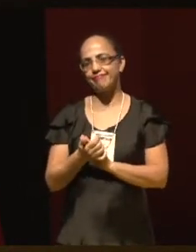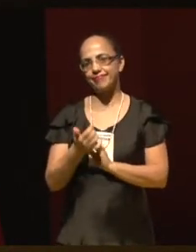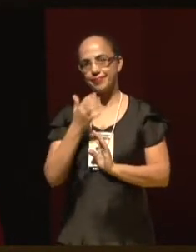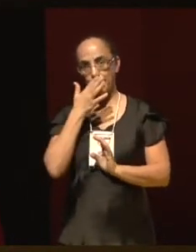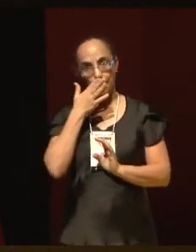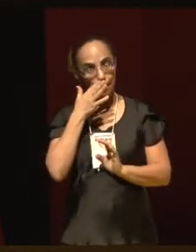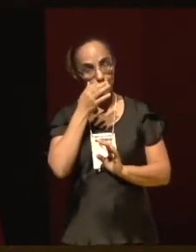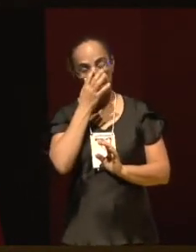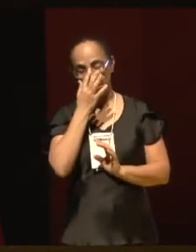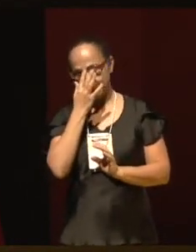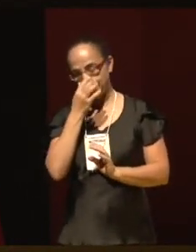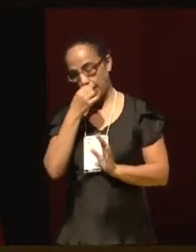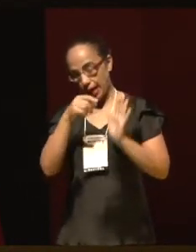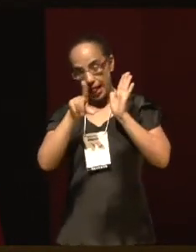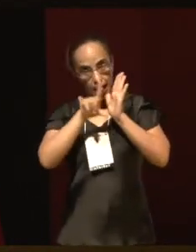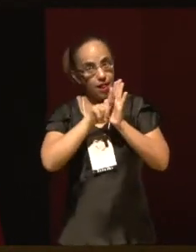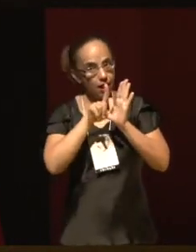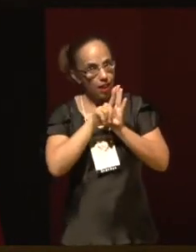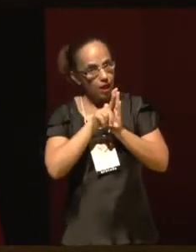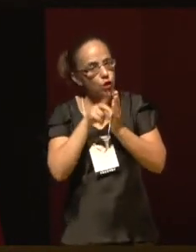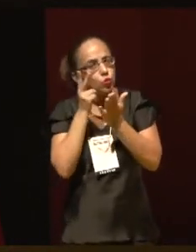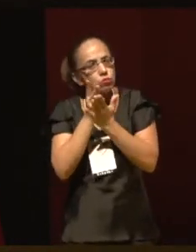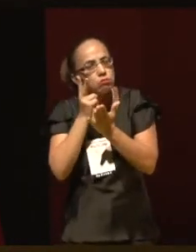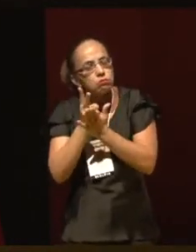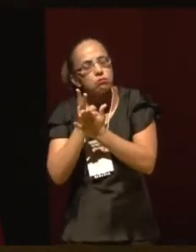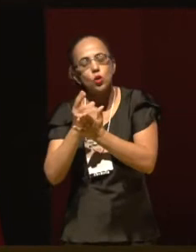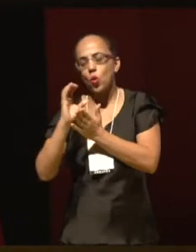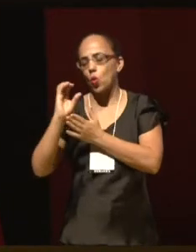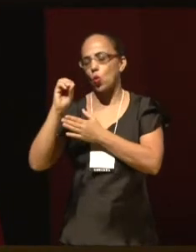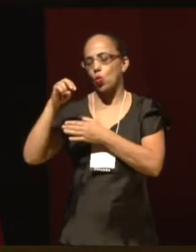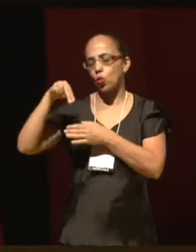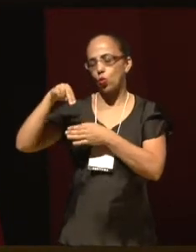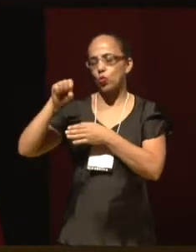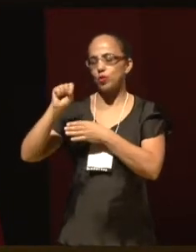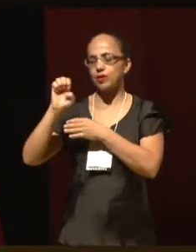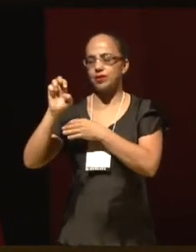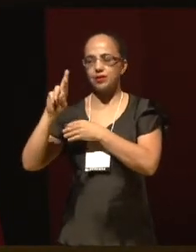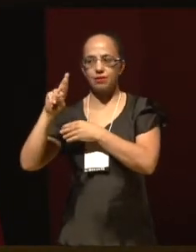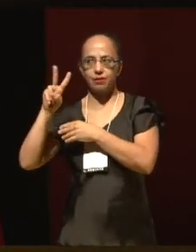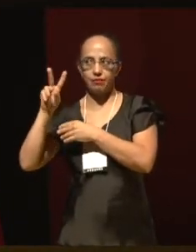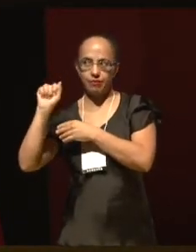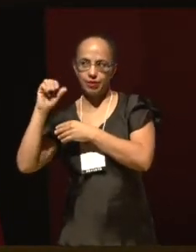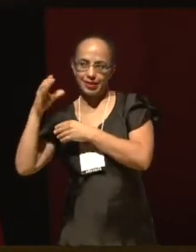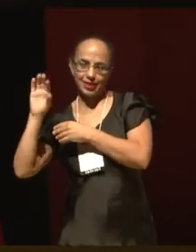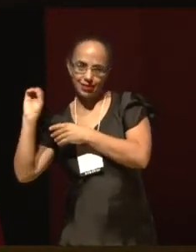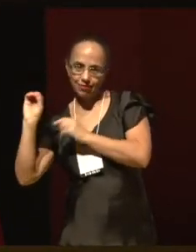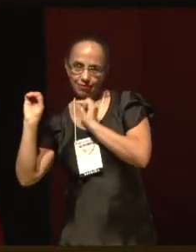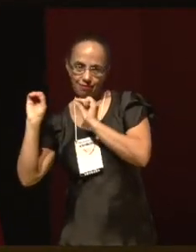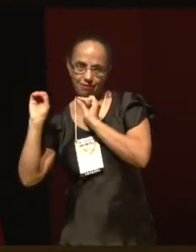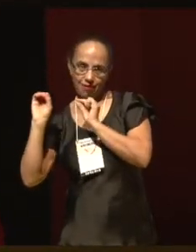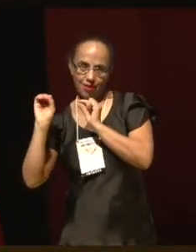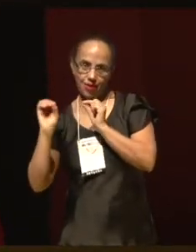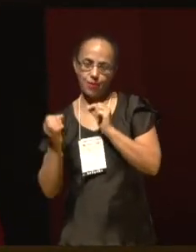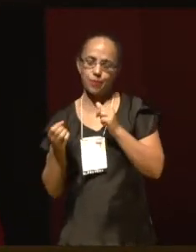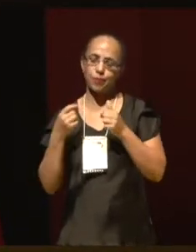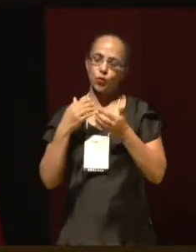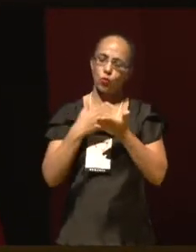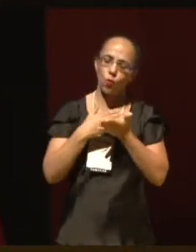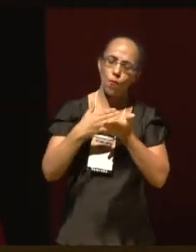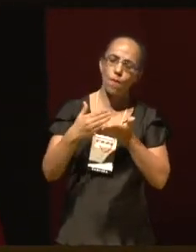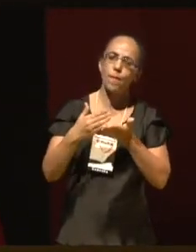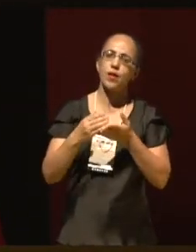A lei de conservação. A lei de conservação, o transtorno do pânico, que começa com o